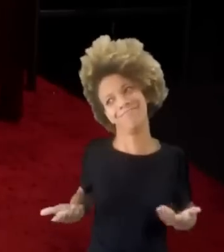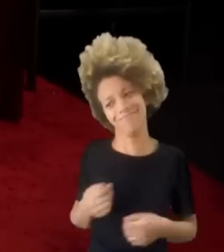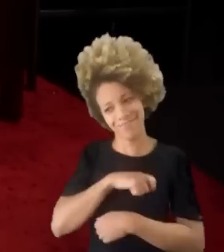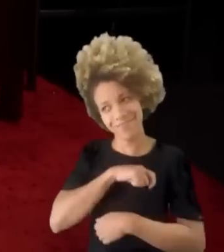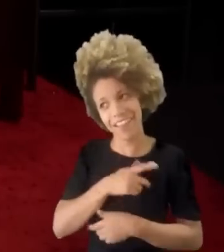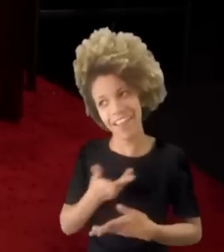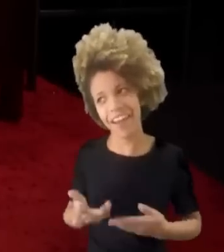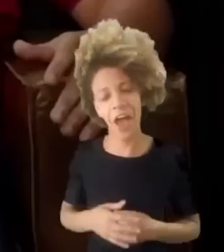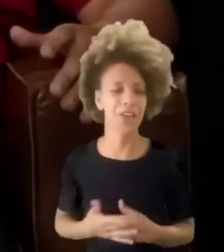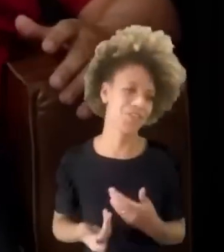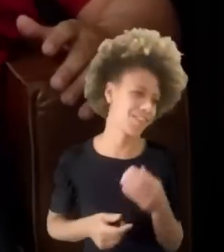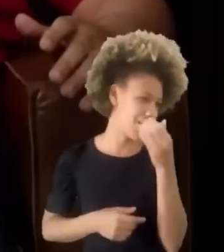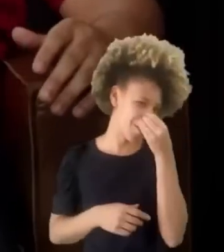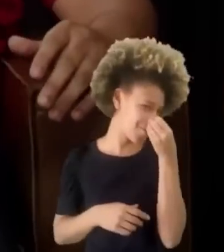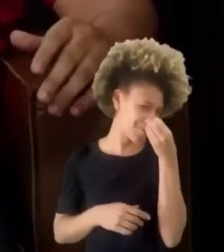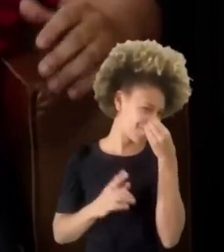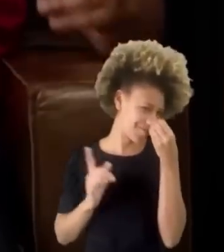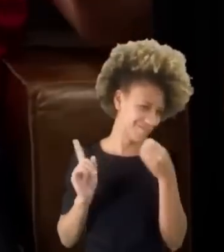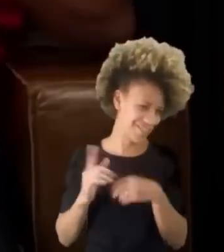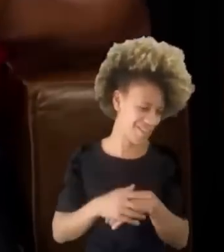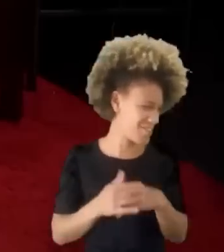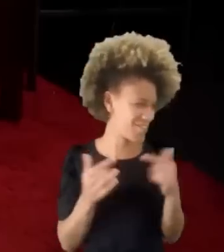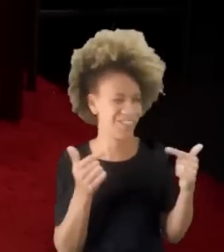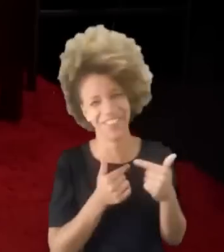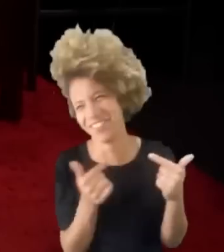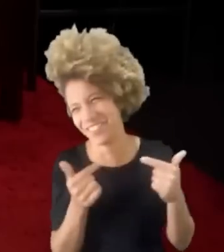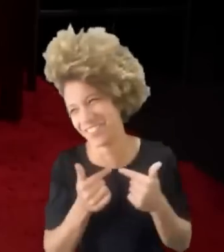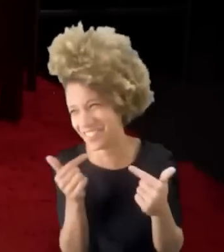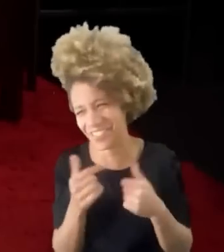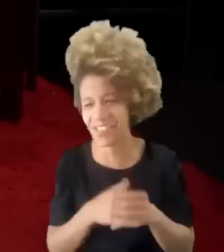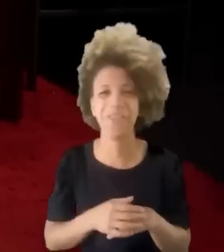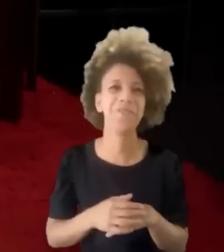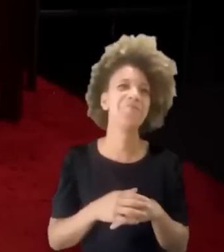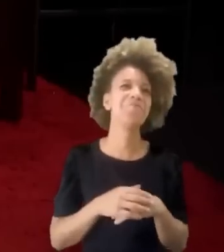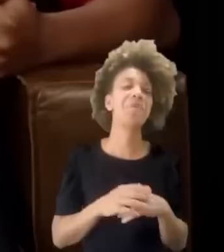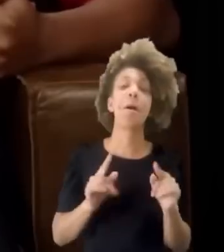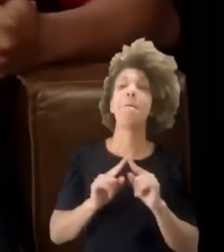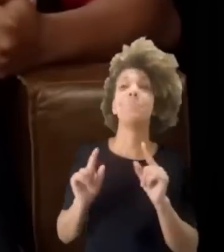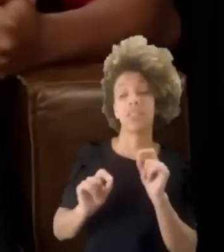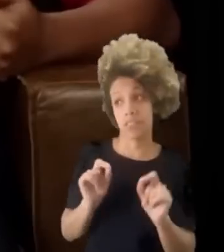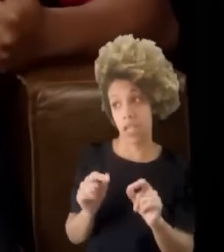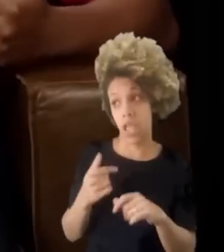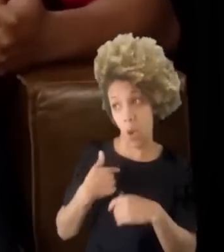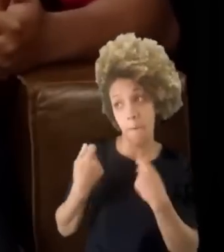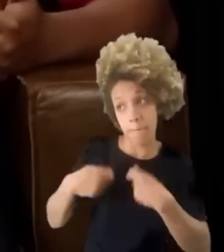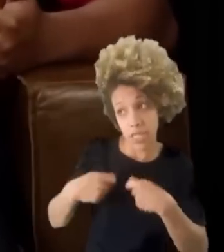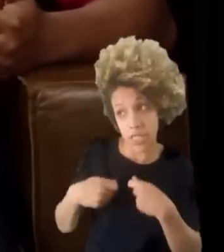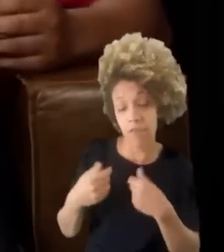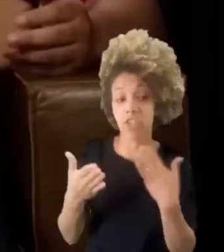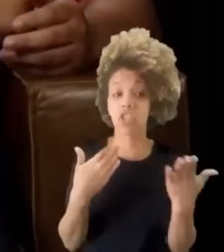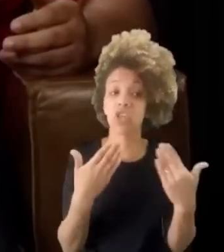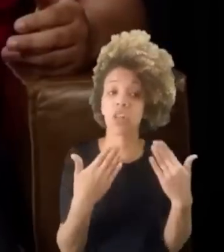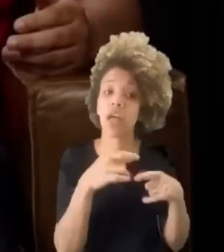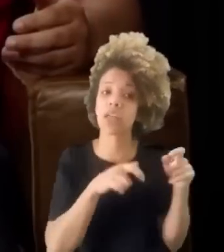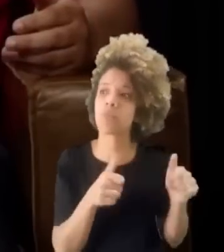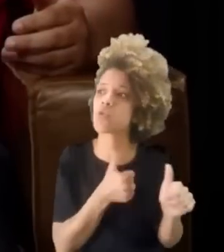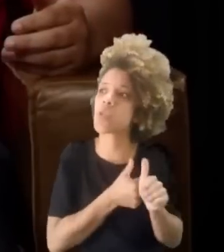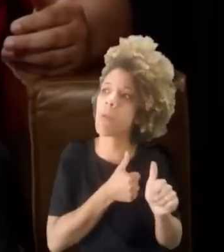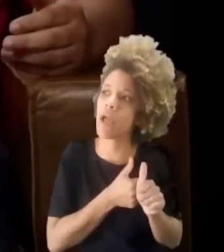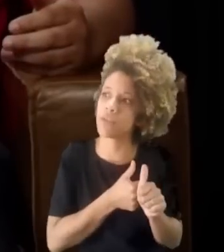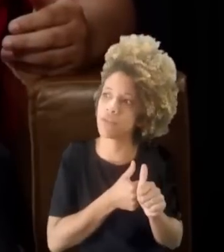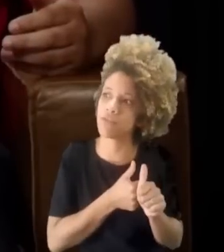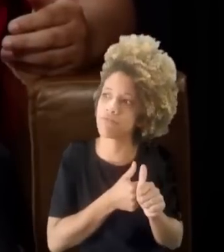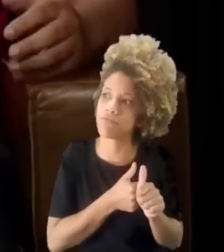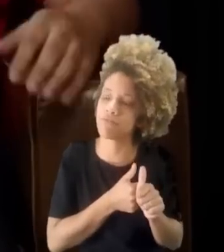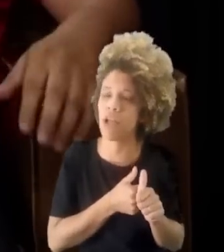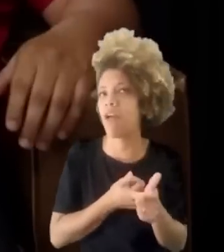irmão então tipo assim ó é só que assim mano eu precisava dialogar que as pessoas que era próxima de